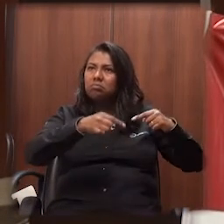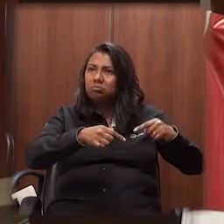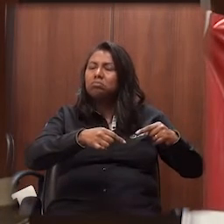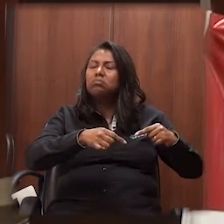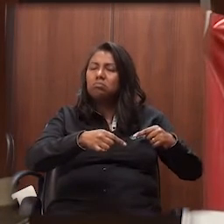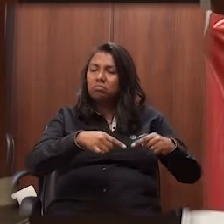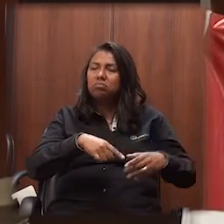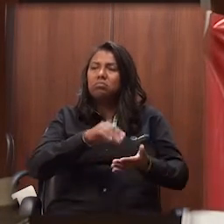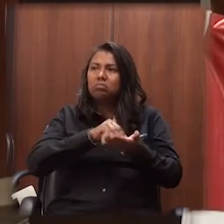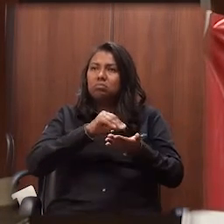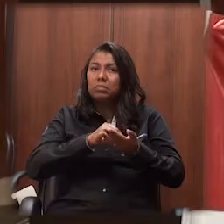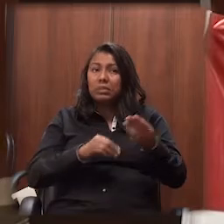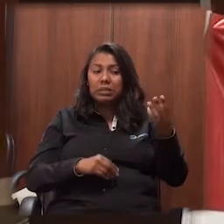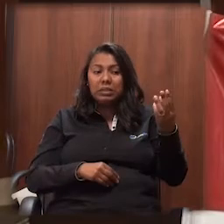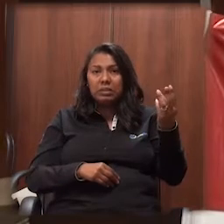Terceiro,